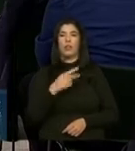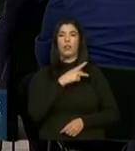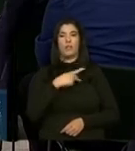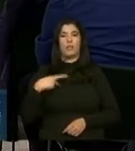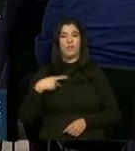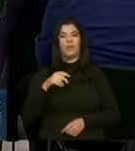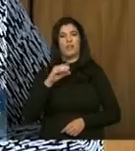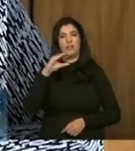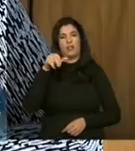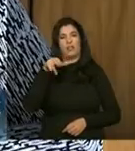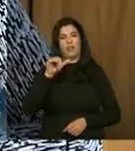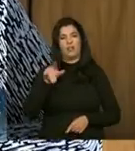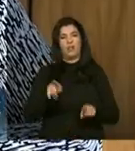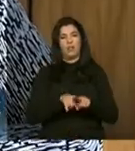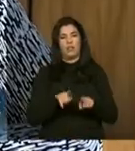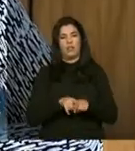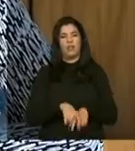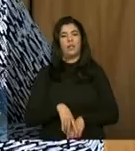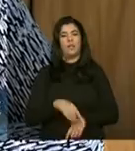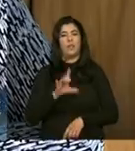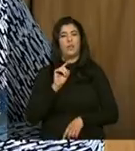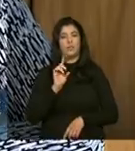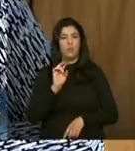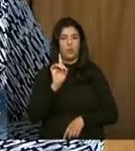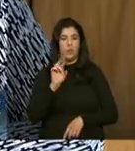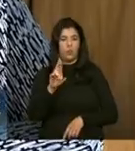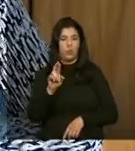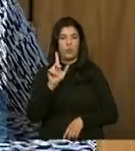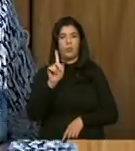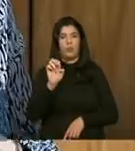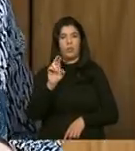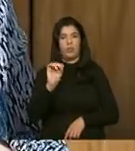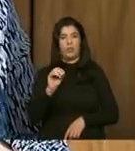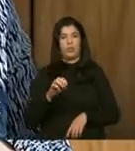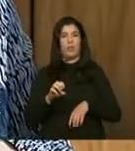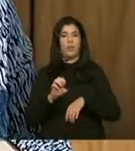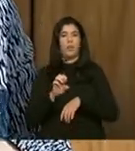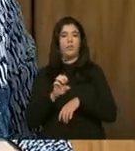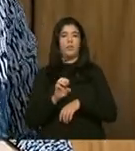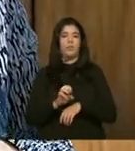Gerdau, presidente da Câmara de Gestão e Competitividade.